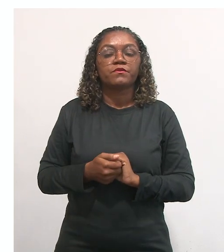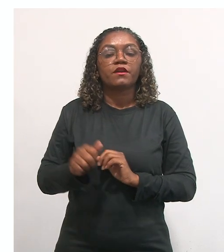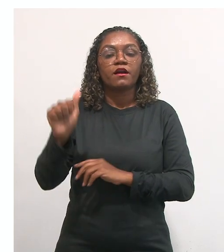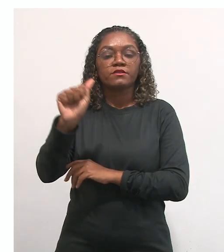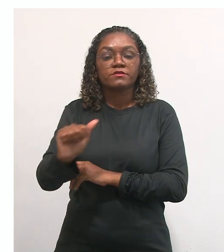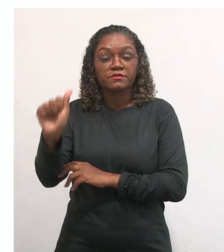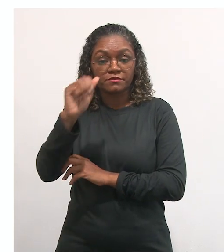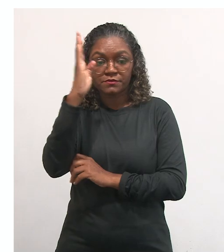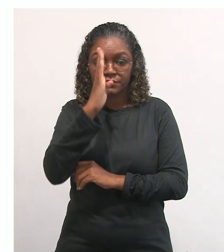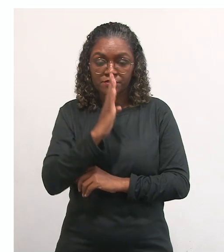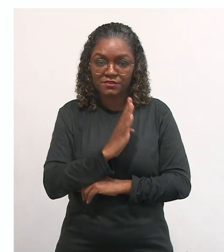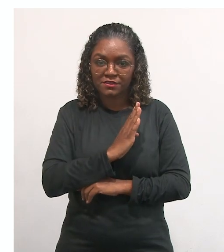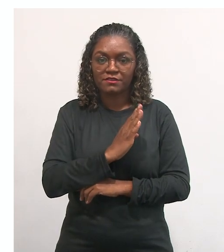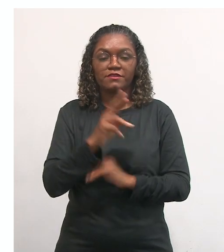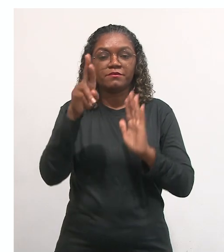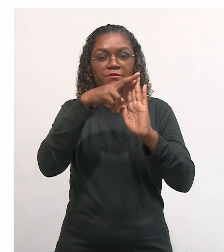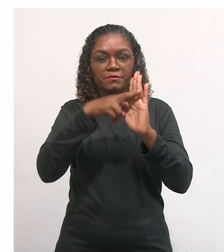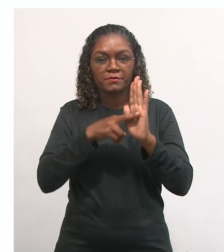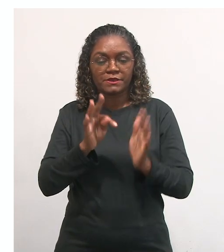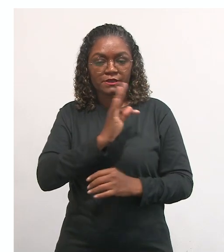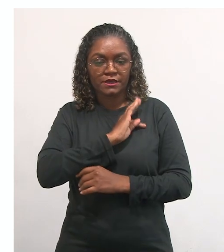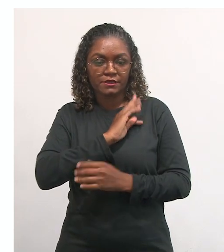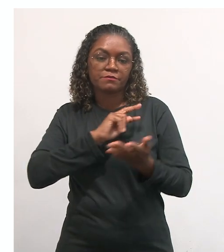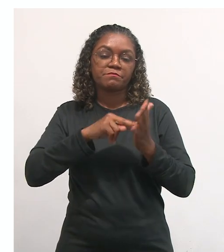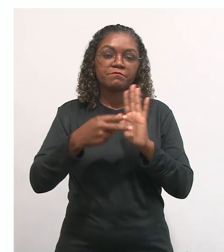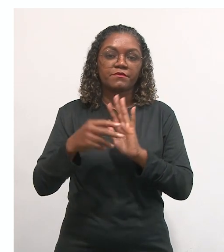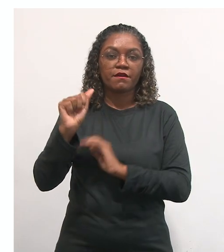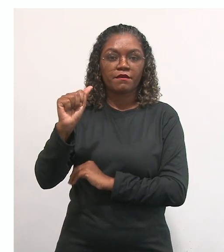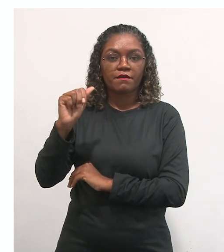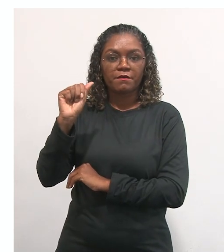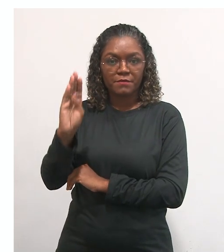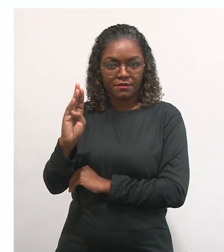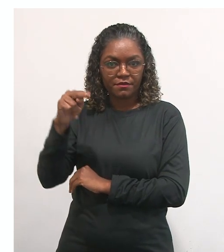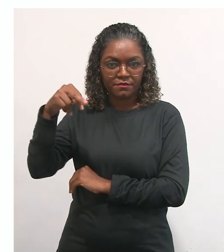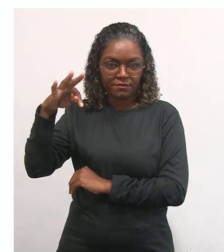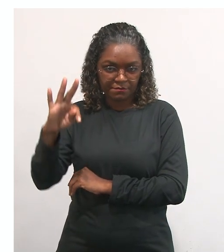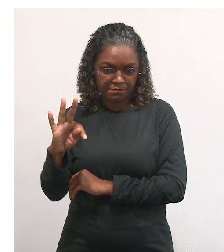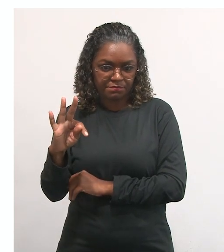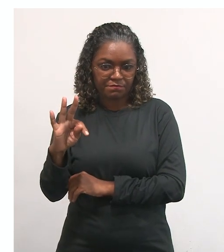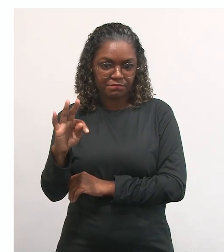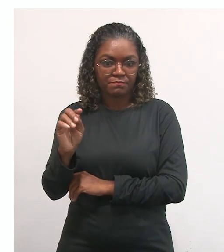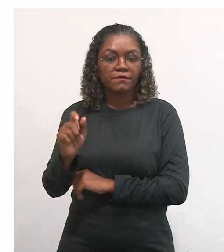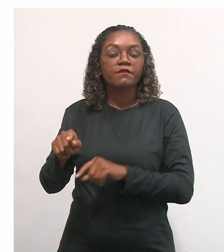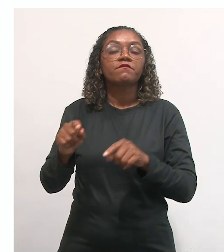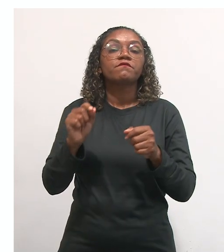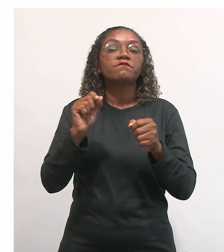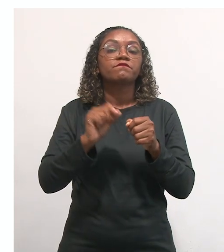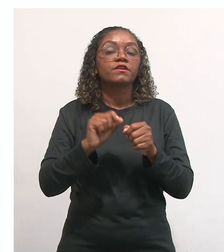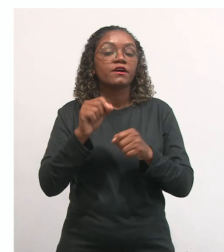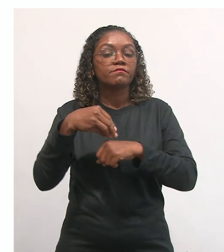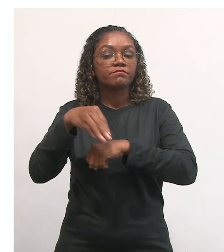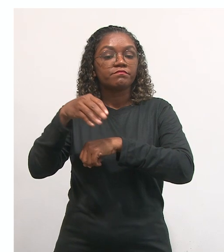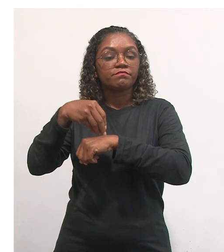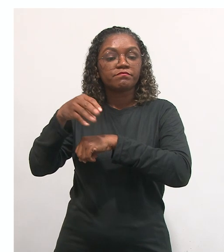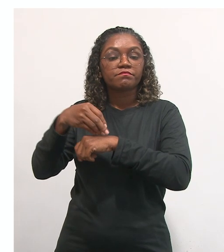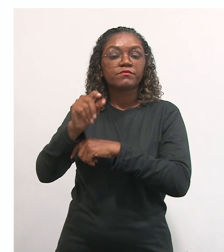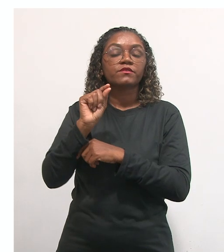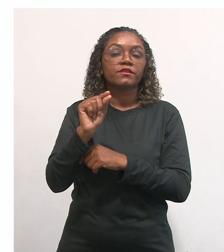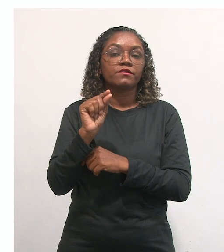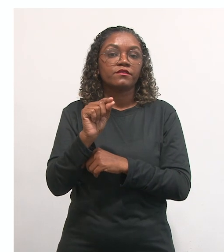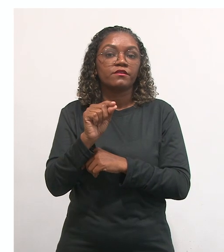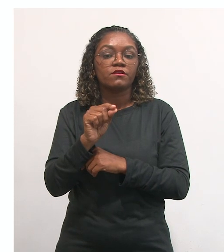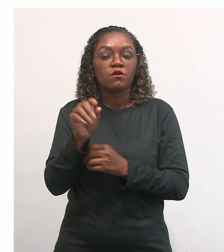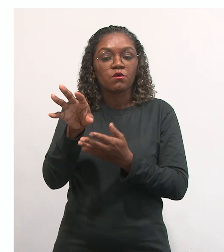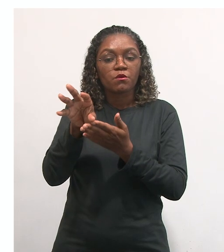ABNT né ela indica as normas a serem seguidas na fabricação elaboração de vários materiais produzidos no Brasil